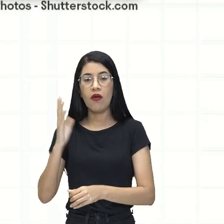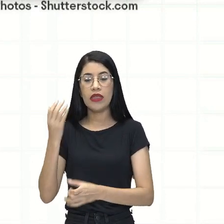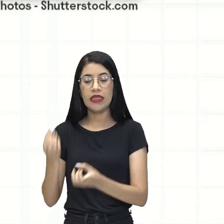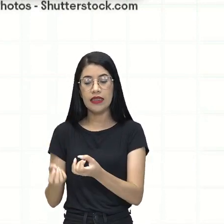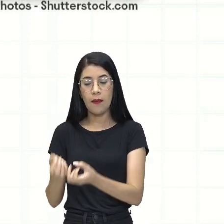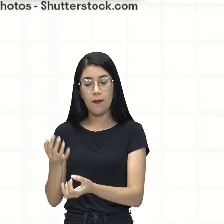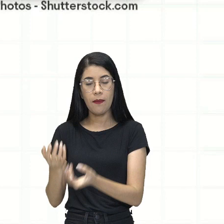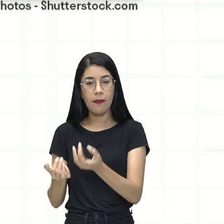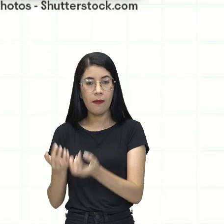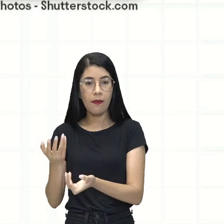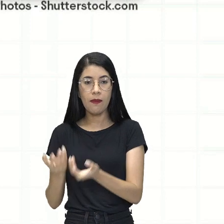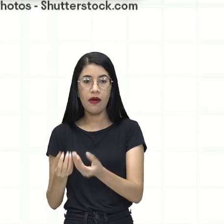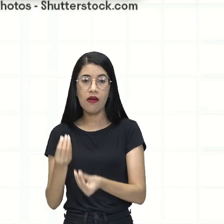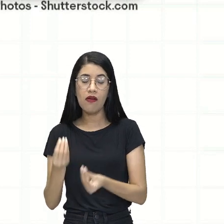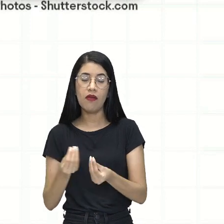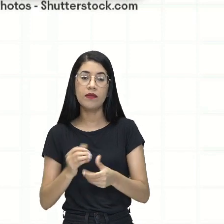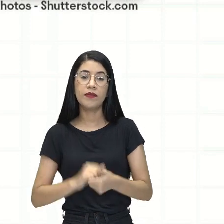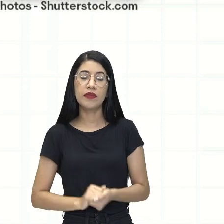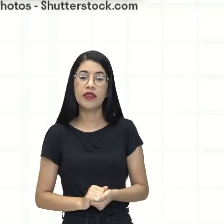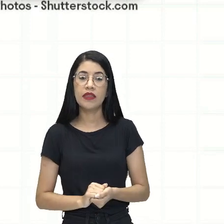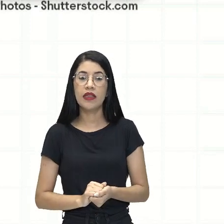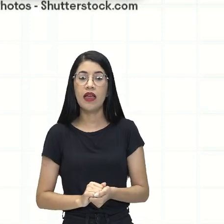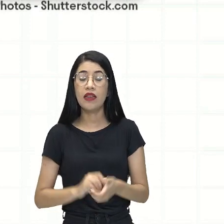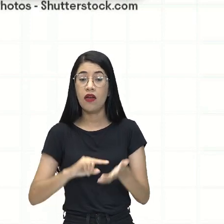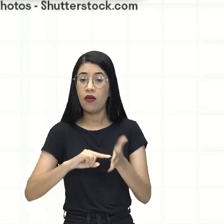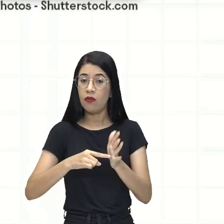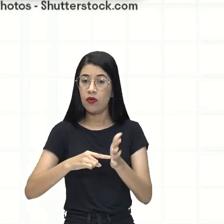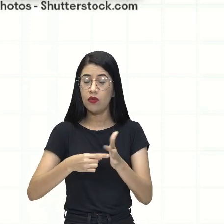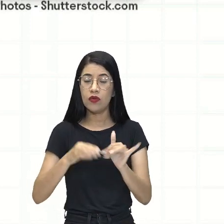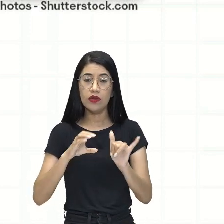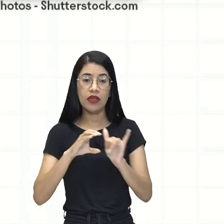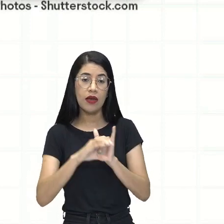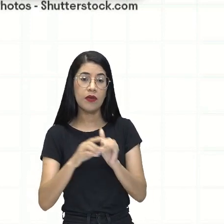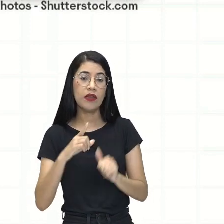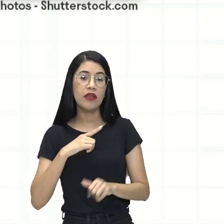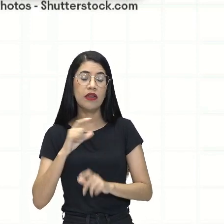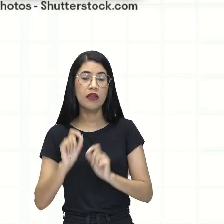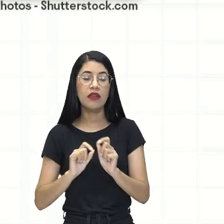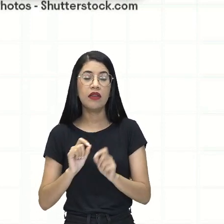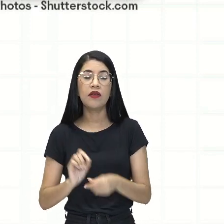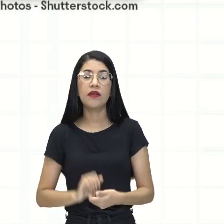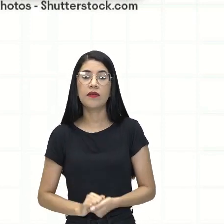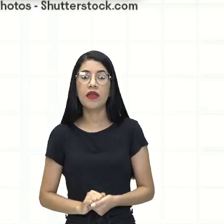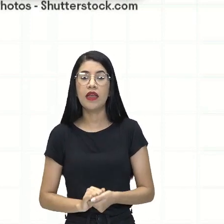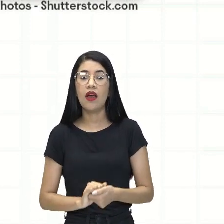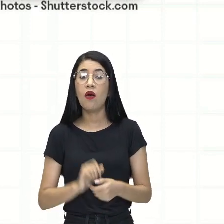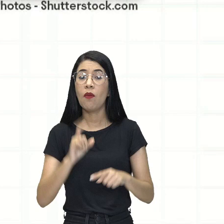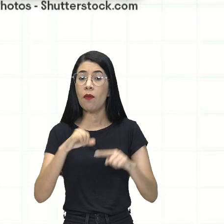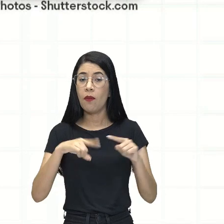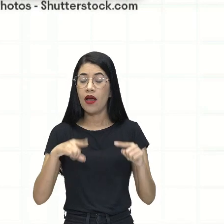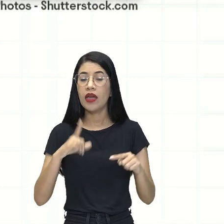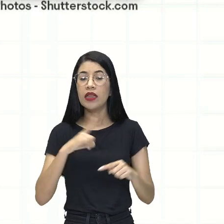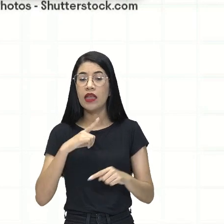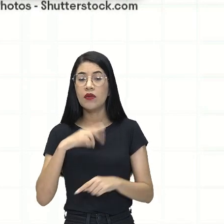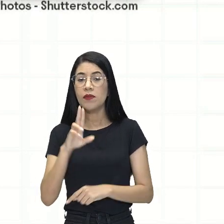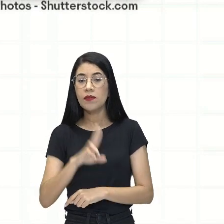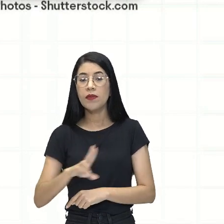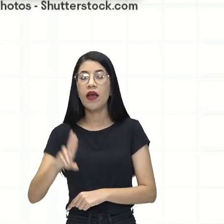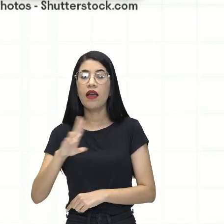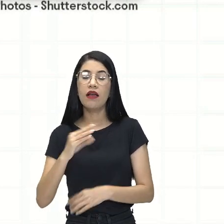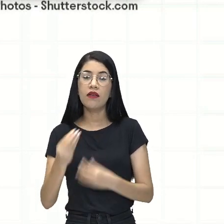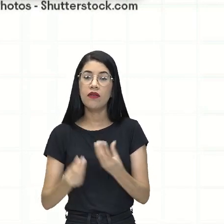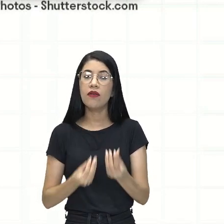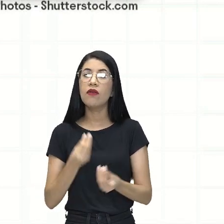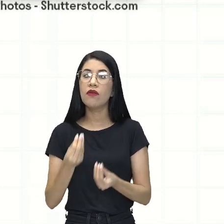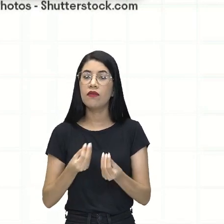combustão. Toda máquina térmica ela vai apresentar ali um elemento que está sendo utilizado na